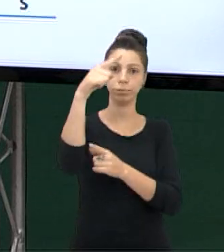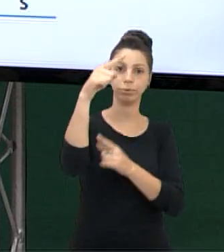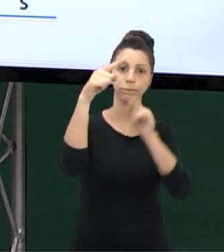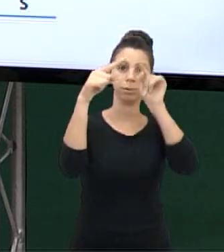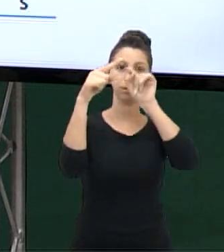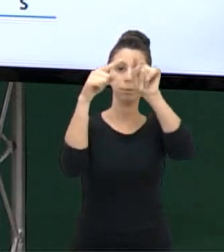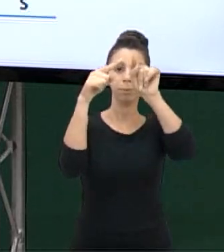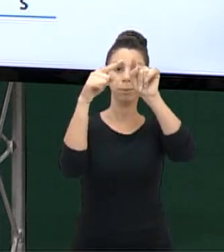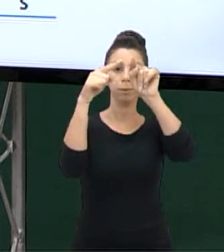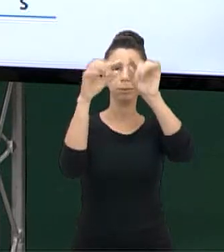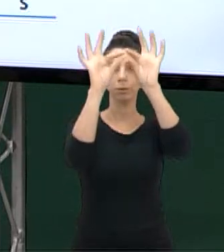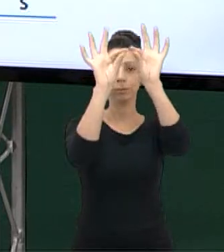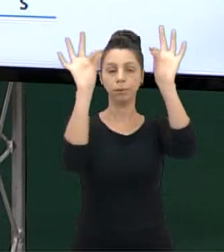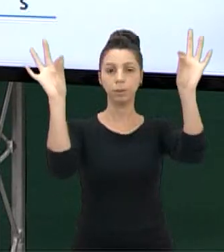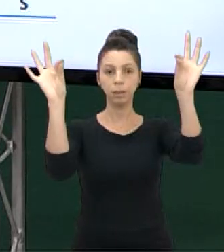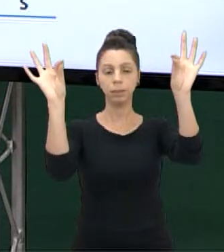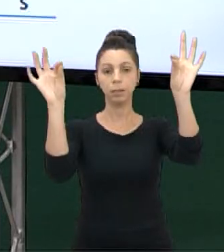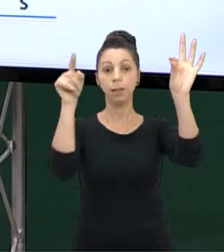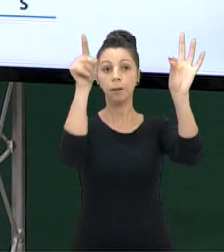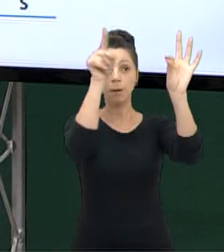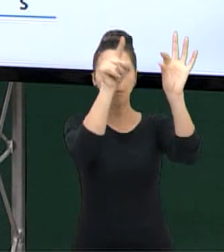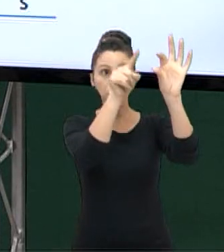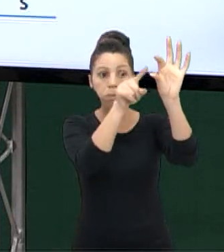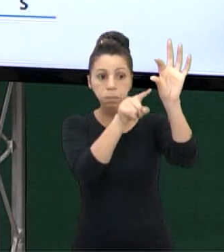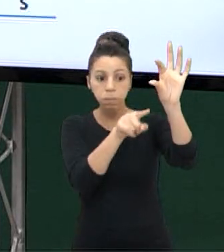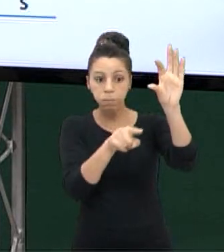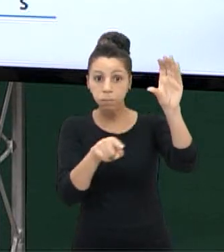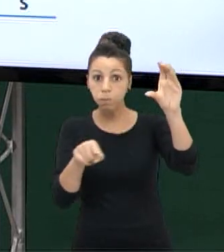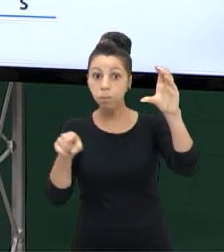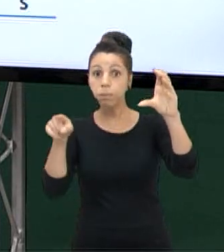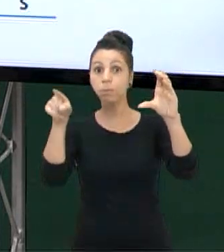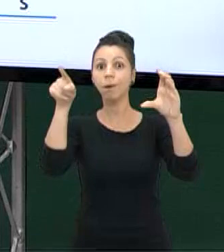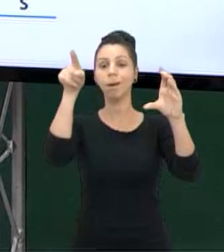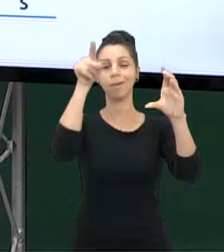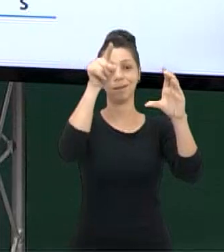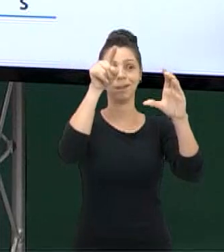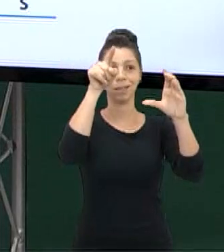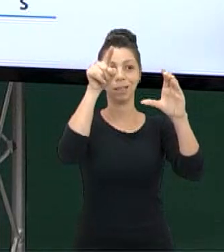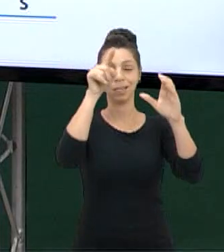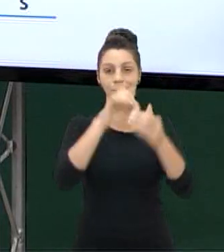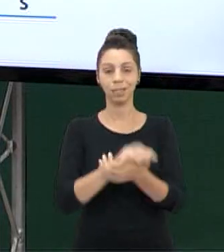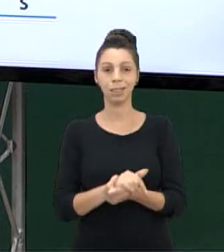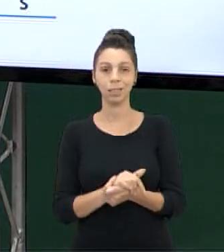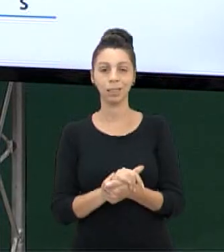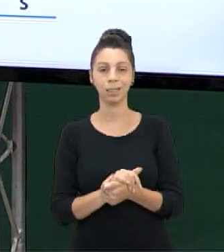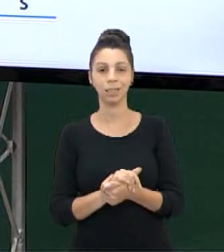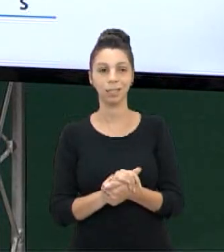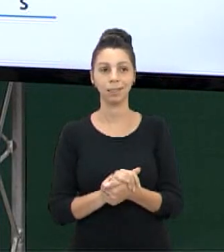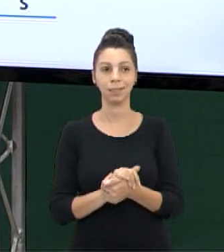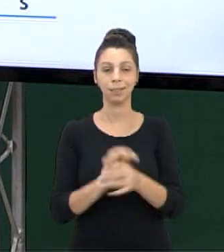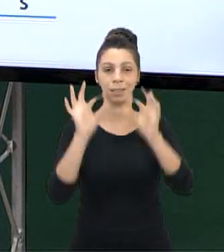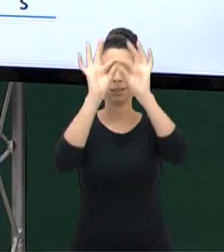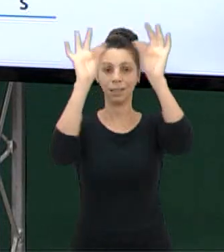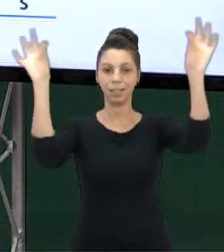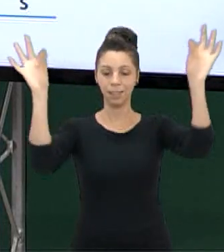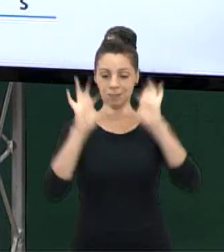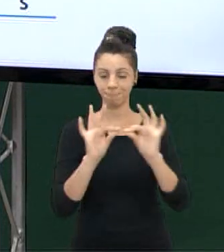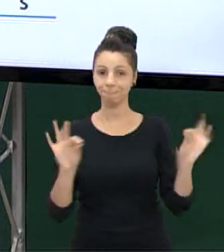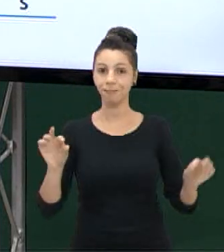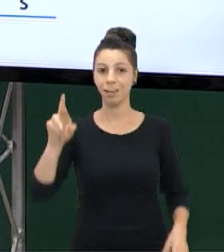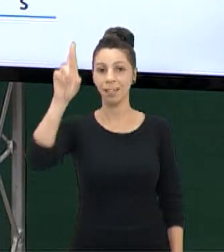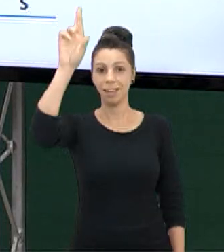uma circunferência, talvez a gente encontre, passando ali entre as retas R e S, uma circunferência